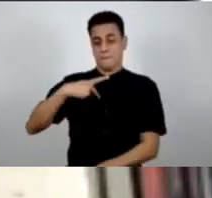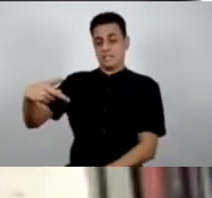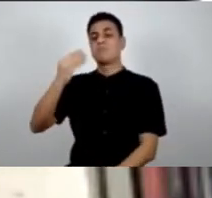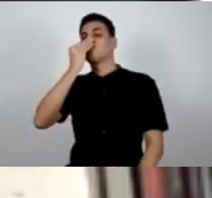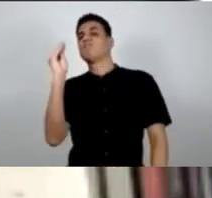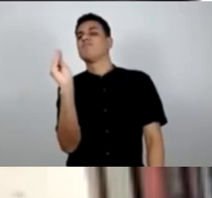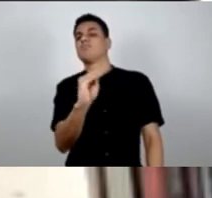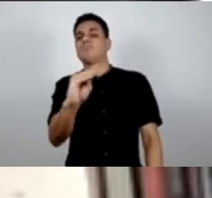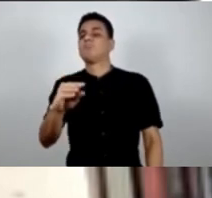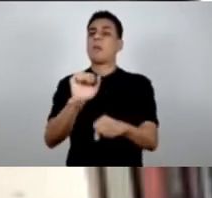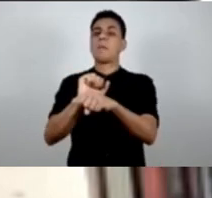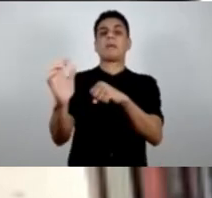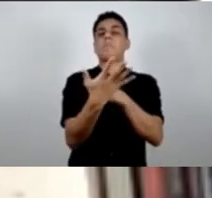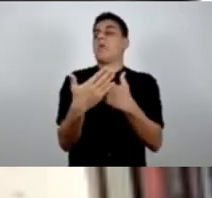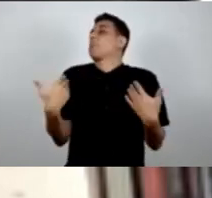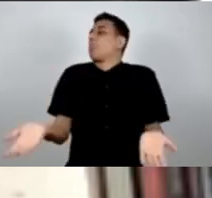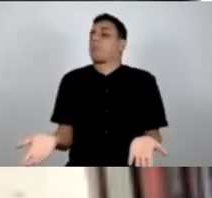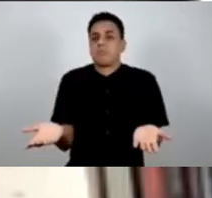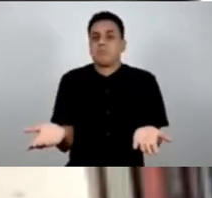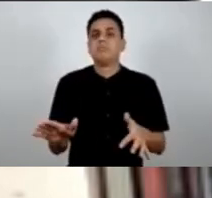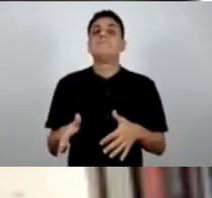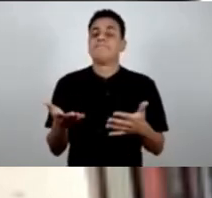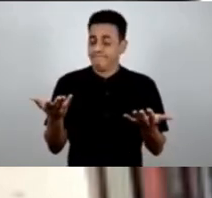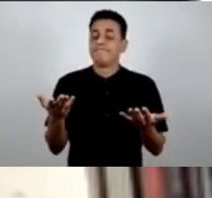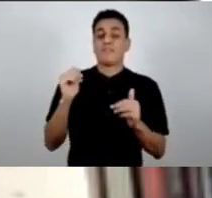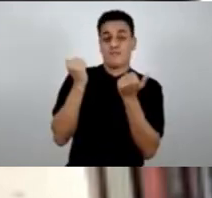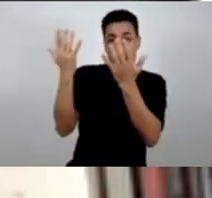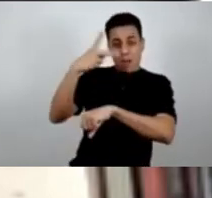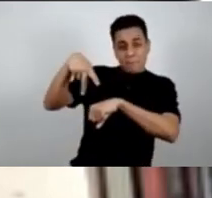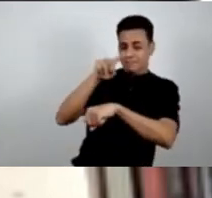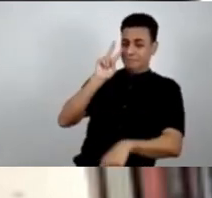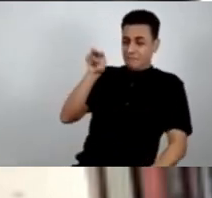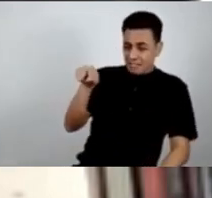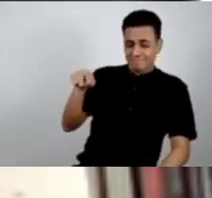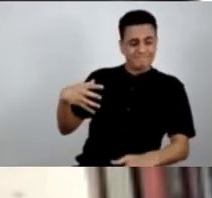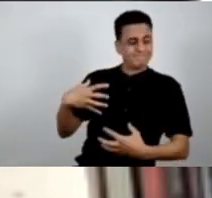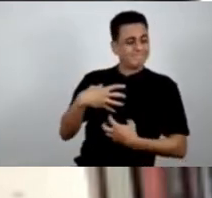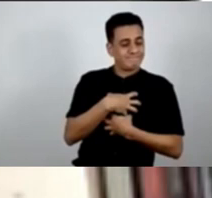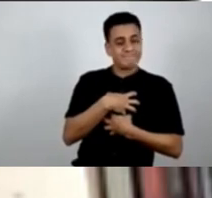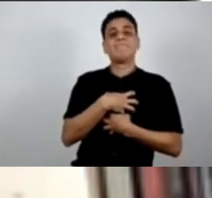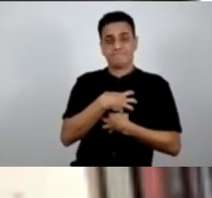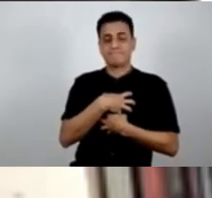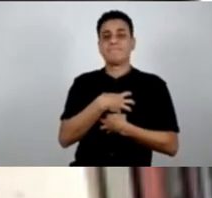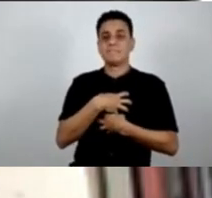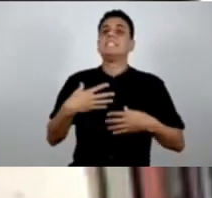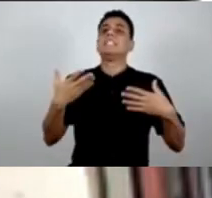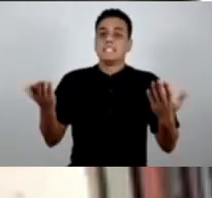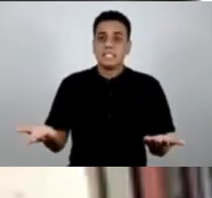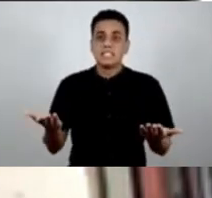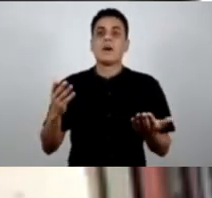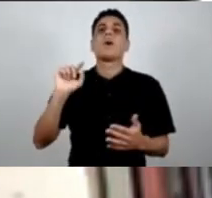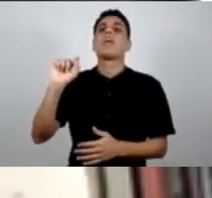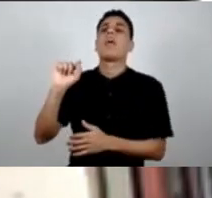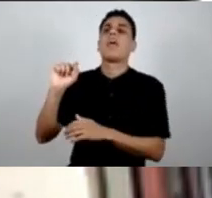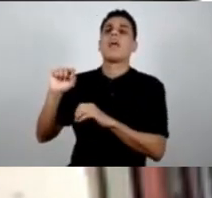relação à pandemia, não é? Então, a nossa imagem hoje caiu terrivelmente, tanto que o grande aliado do Bolsonaro,